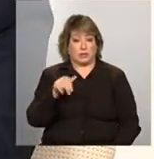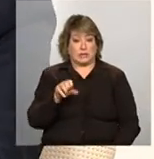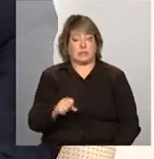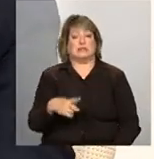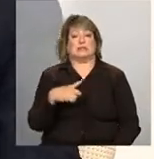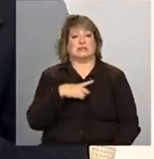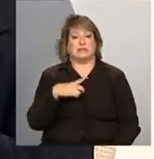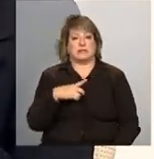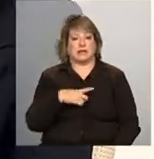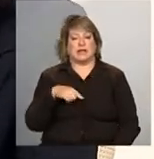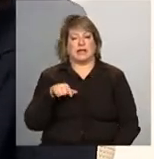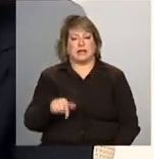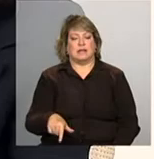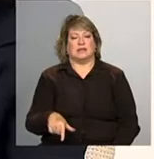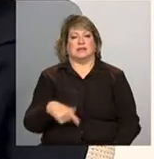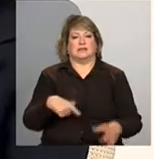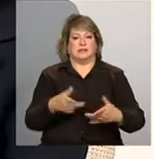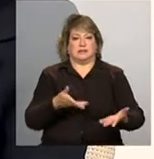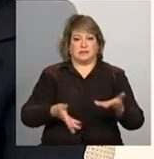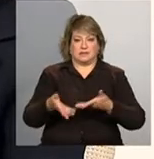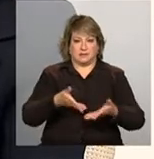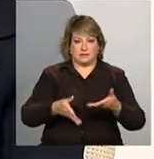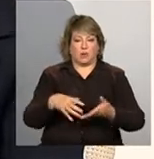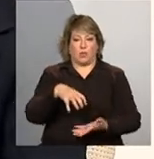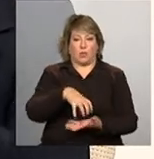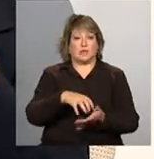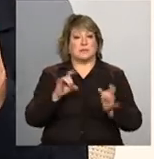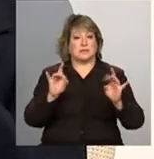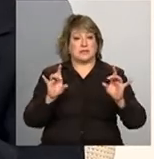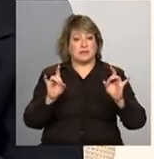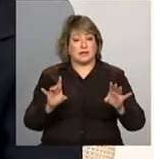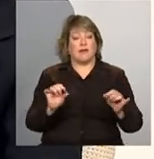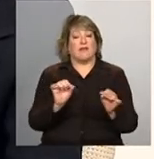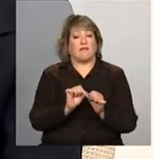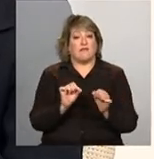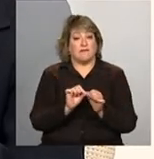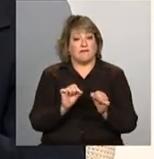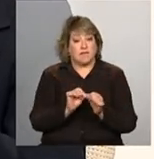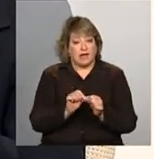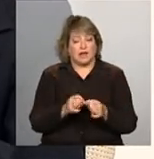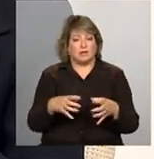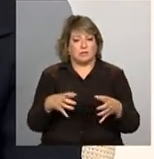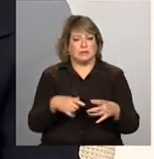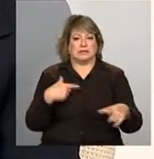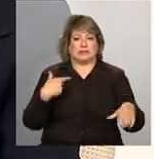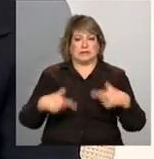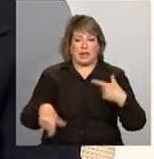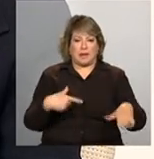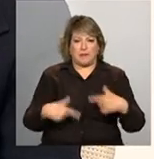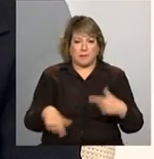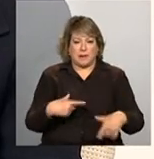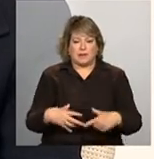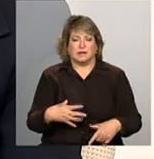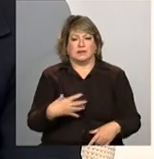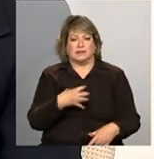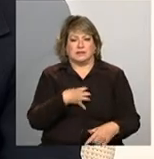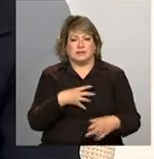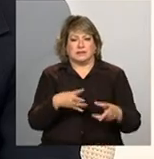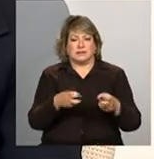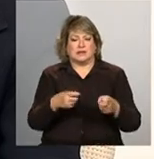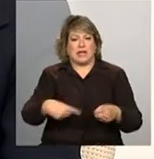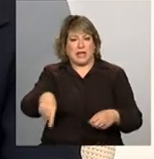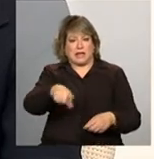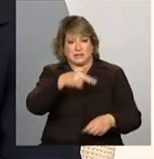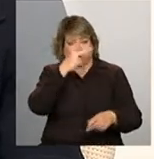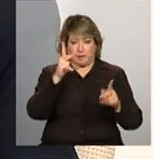esse outro programa, que tem uma equipe específica que faz a mobilização, a sensibilização desse público,